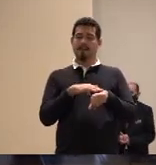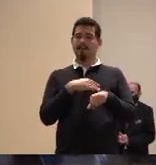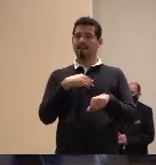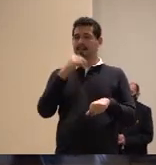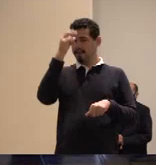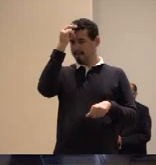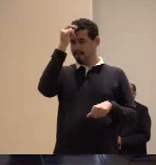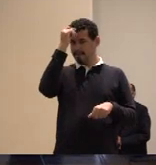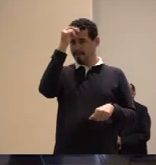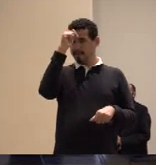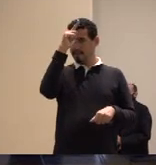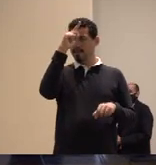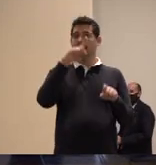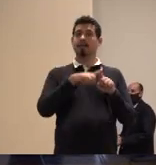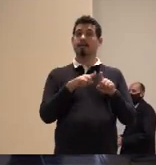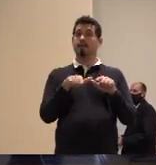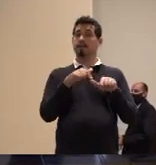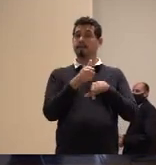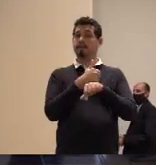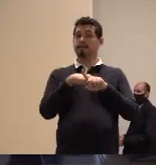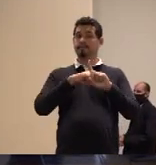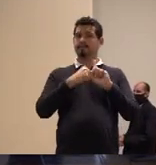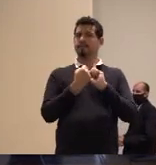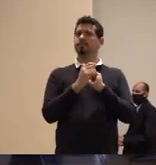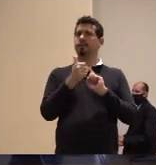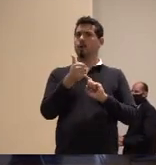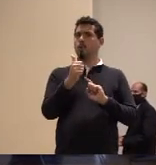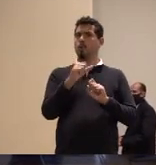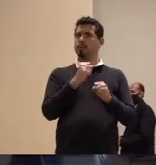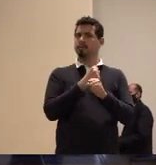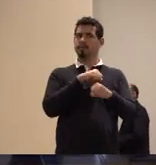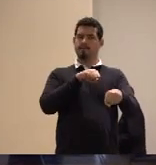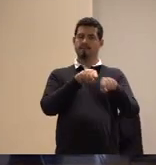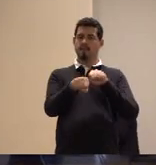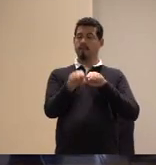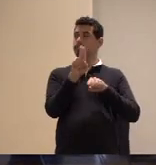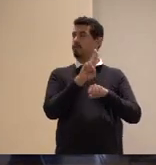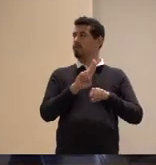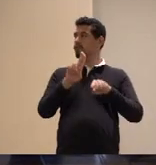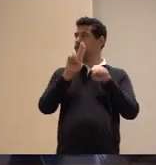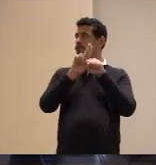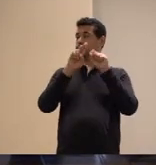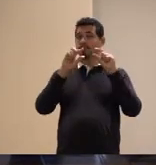Eu sou assistente social, sou formada há 11 anos, uso óculos.